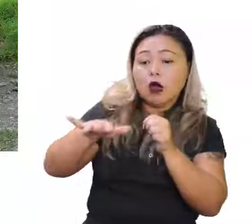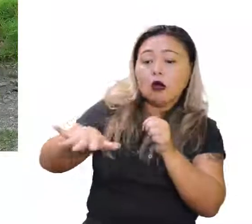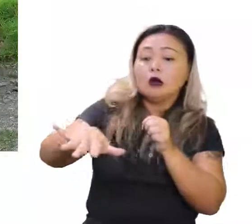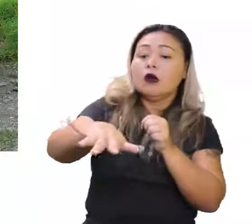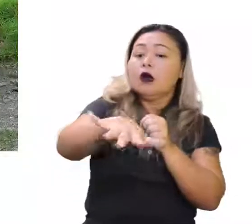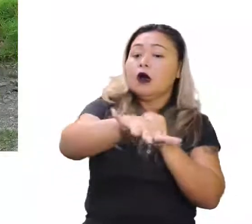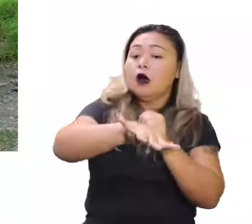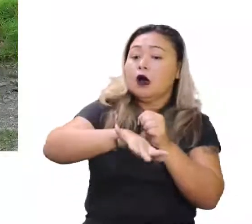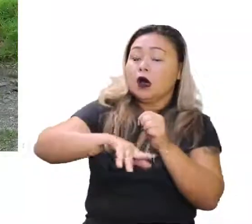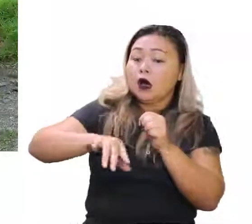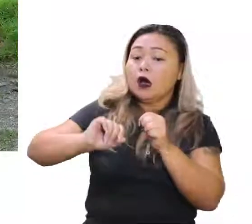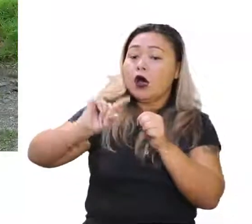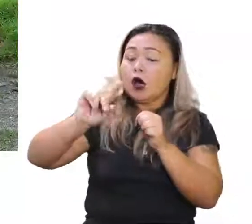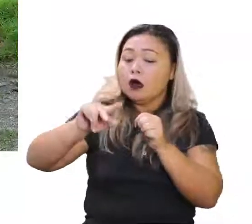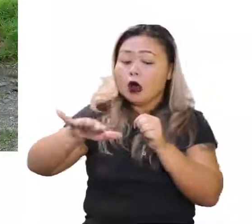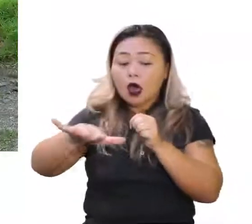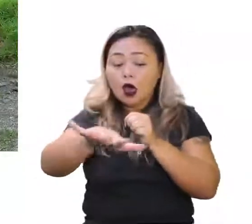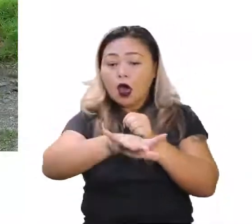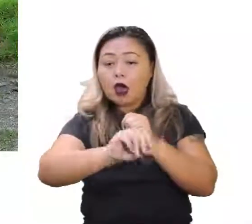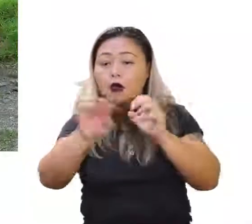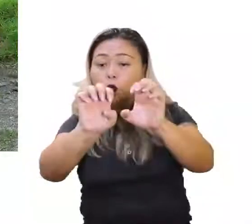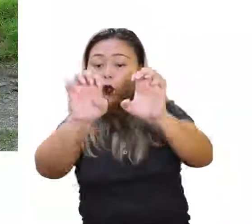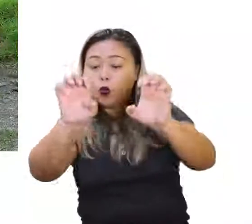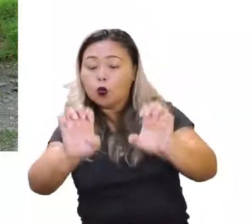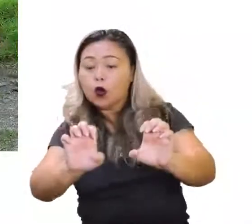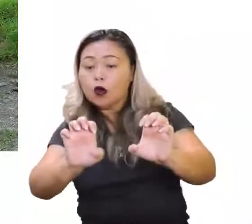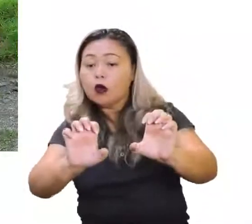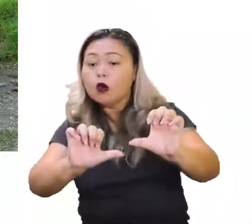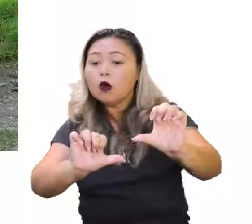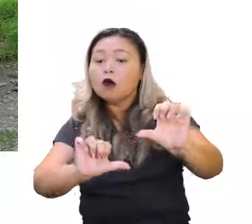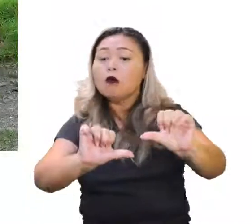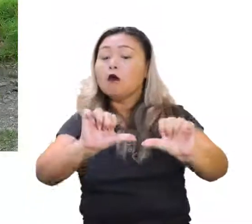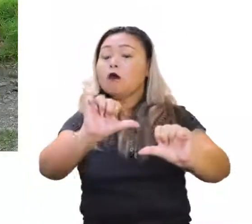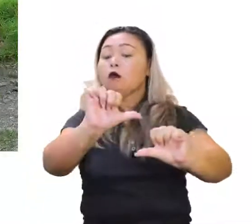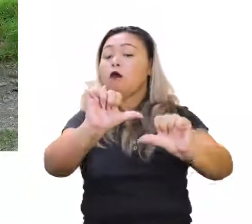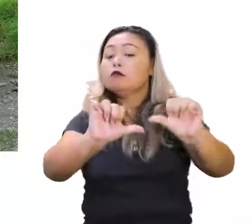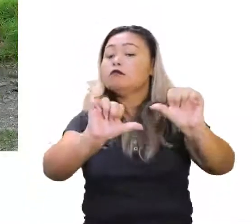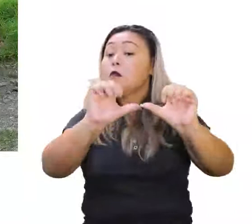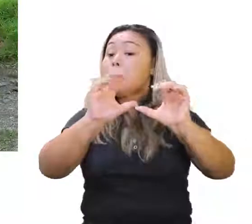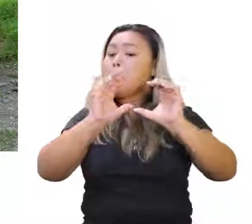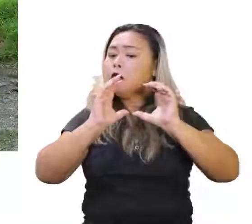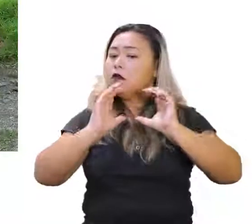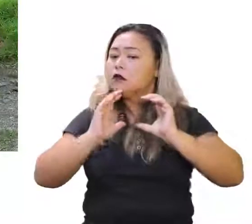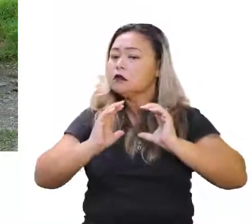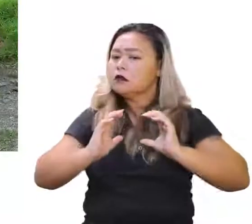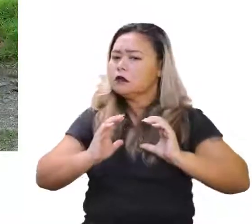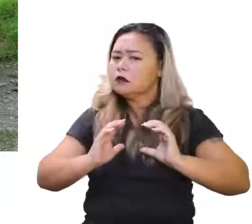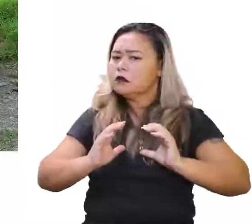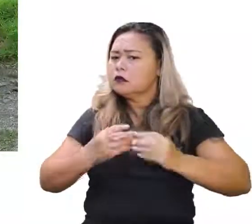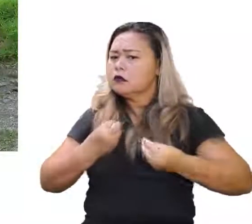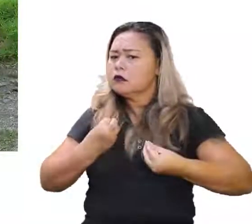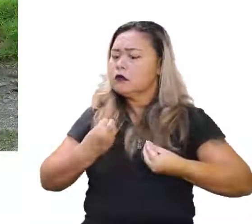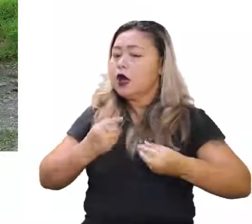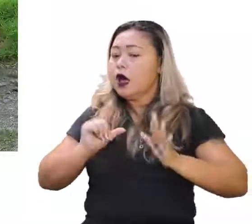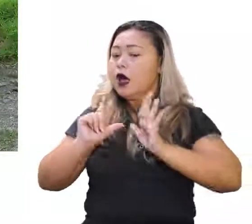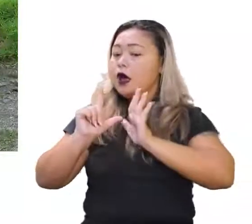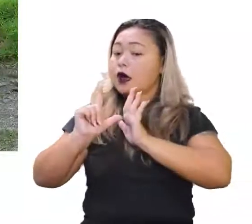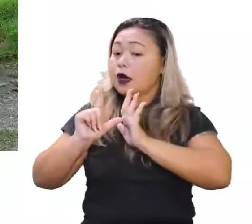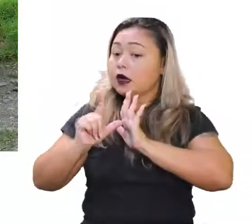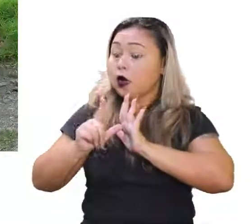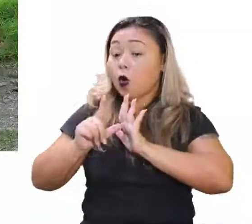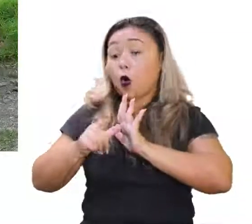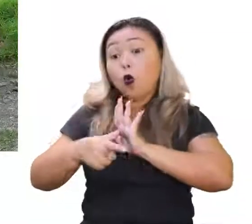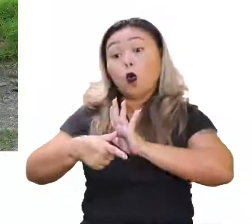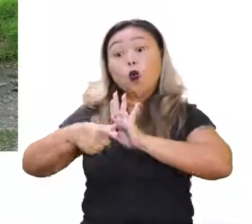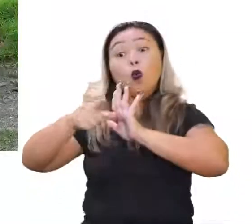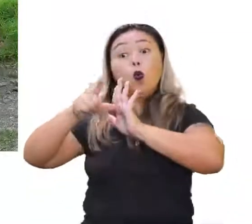Fatores ambientais e na estrutura podem alterar o comportamento, né? Atrasar ou